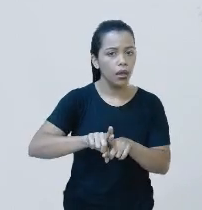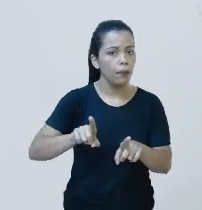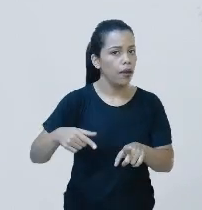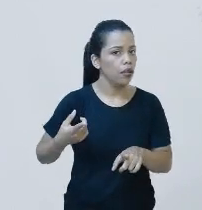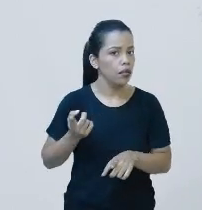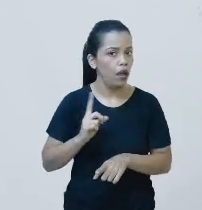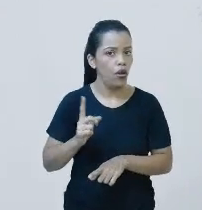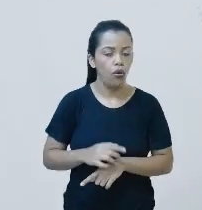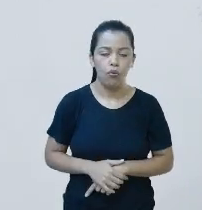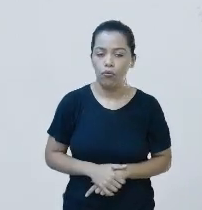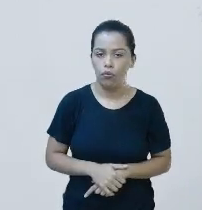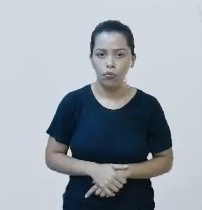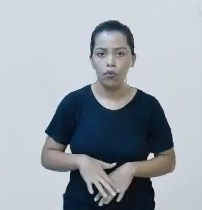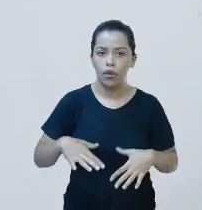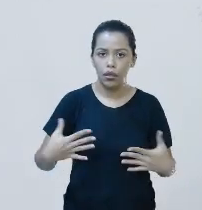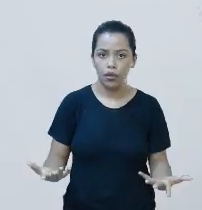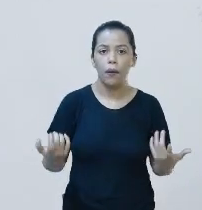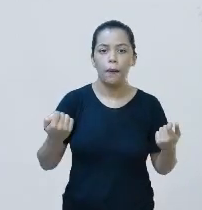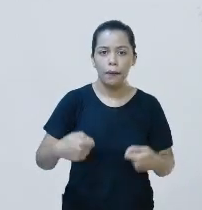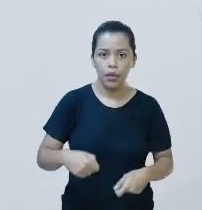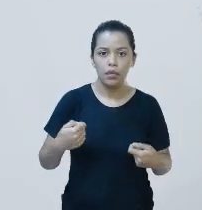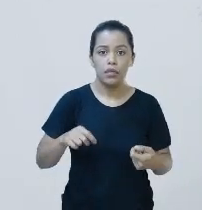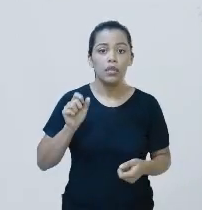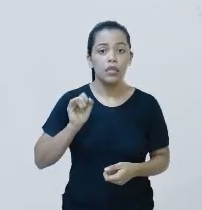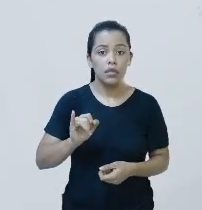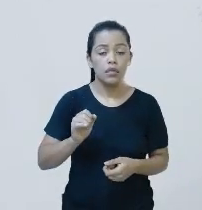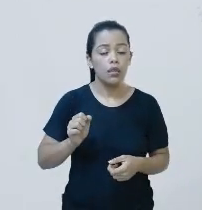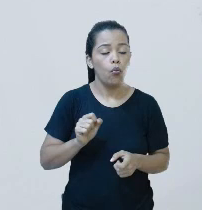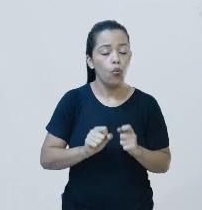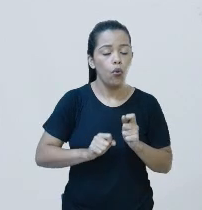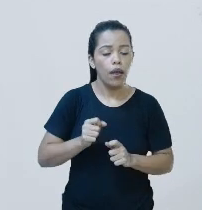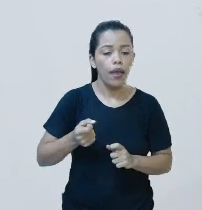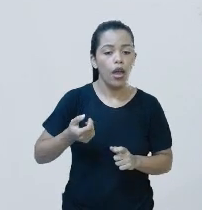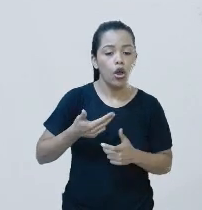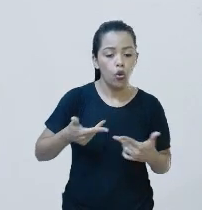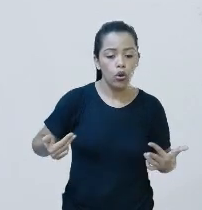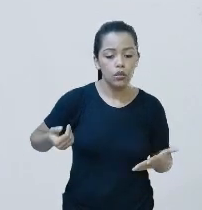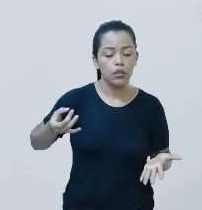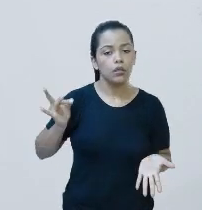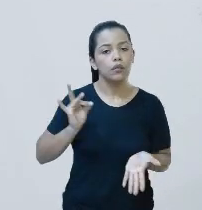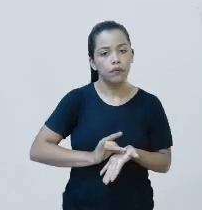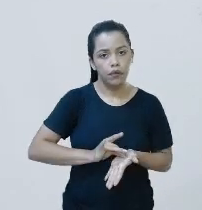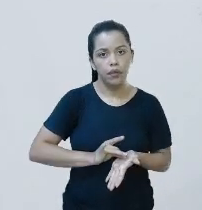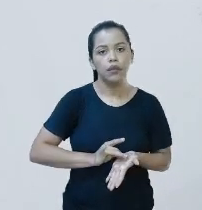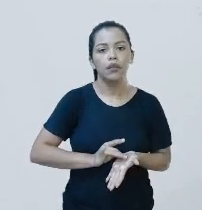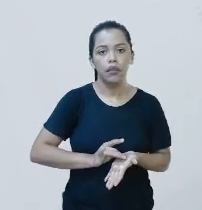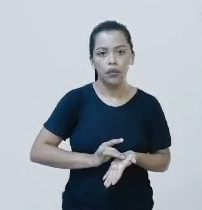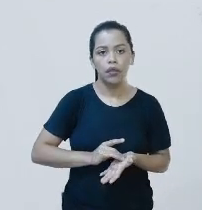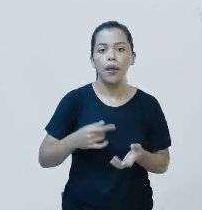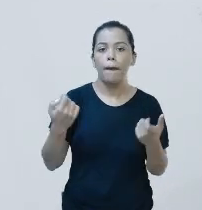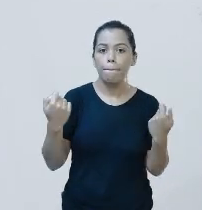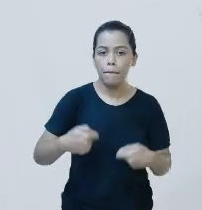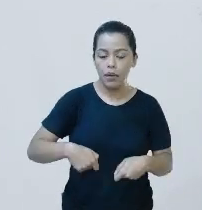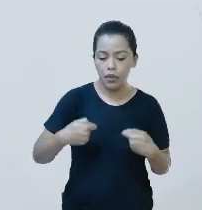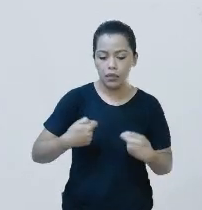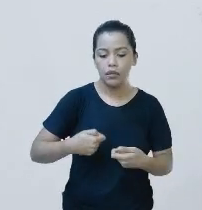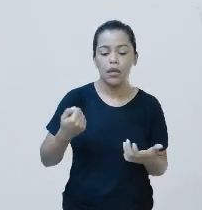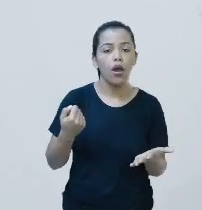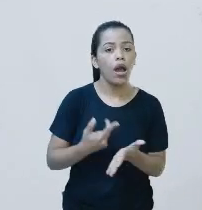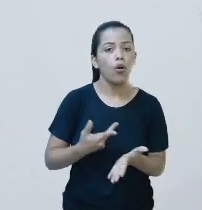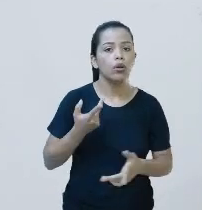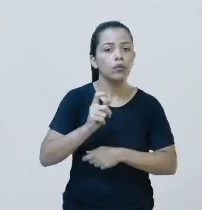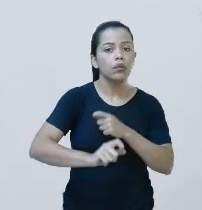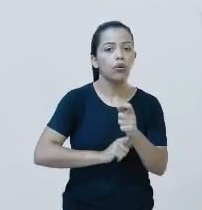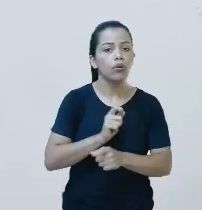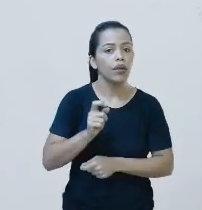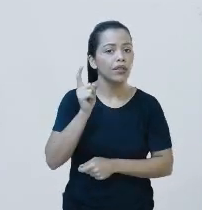de informar a verdade, tá certo? E são fatos do dia a dia, mas também tem que ser fatos relevantes, tem